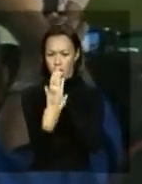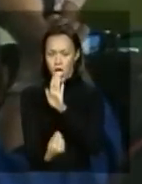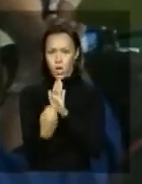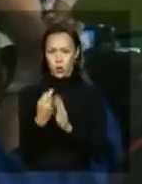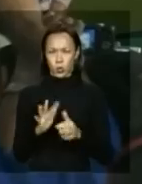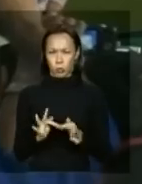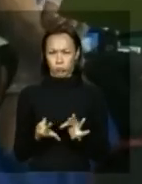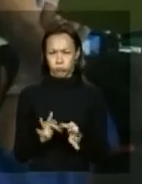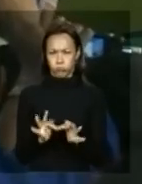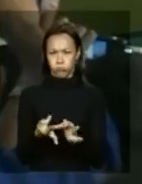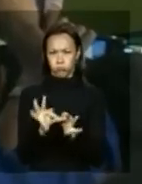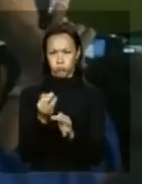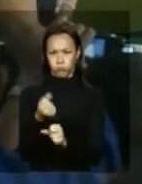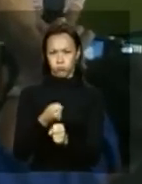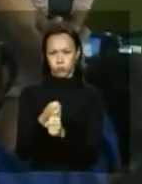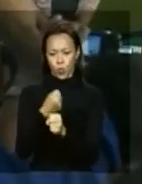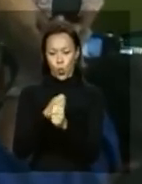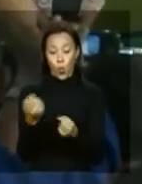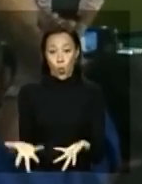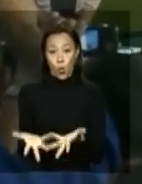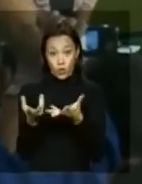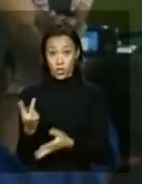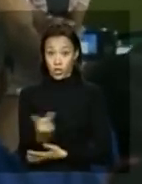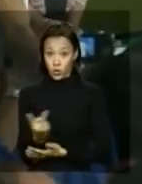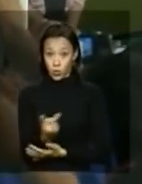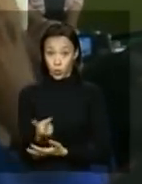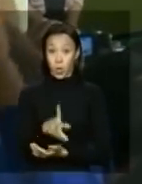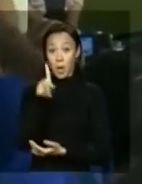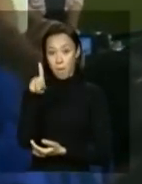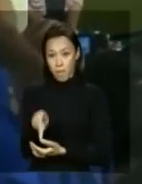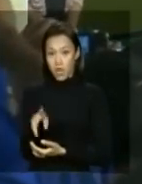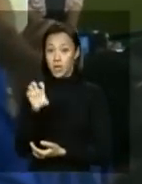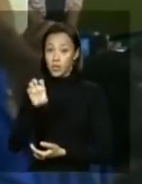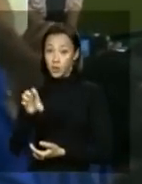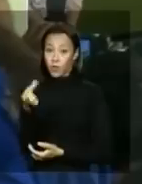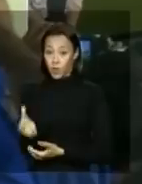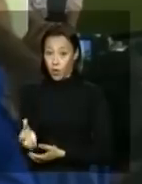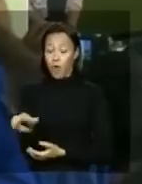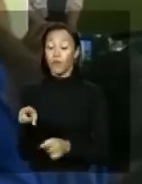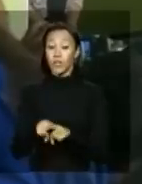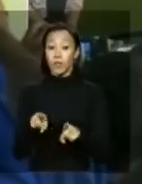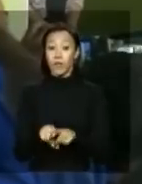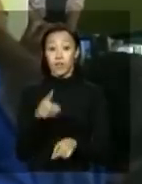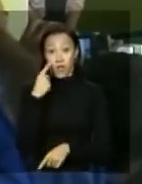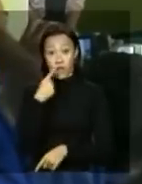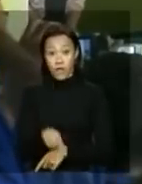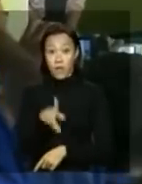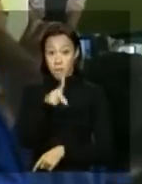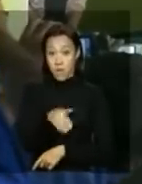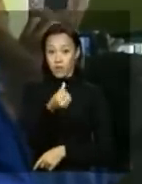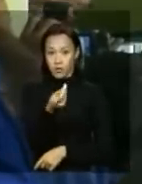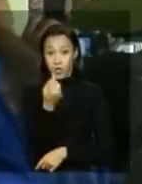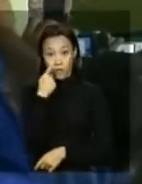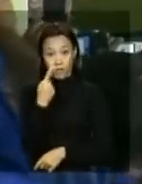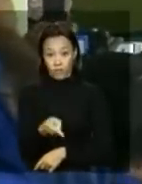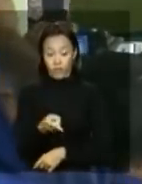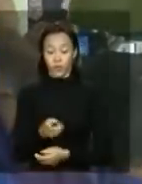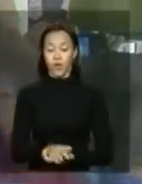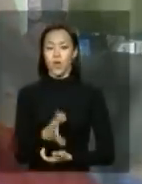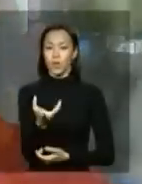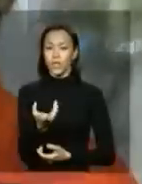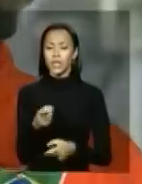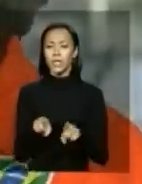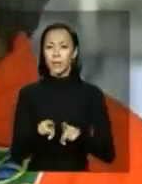dessas duas plataformas. Essa, P-59, e a P-60, que vocês viram que está ali perto. Então, eu